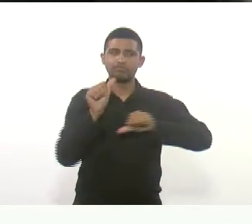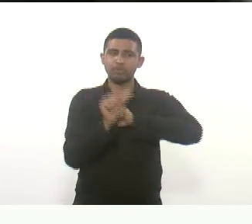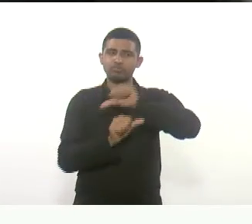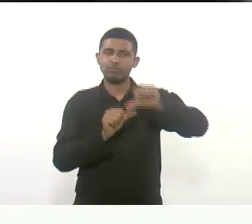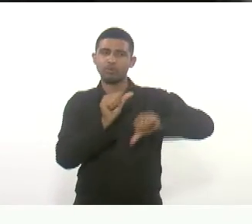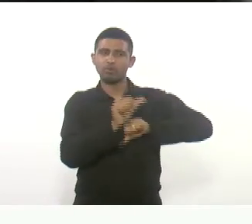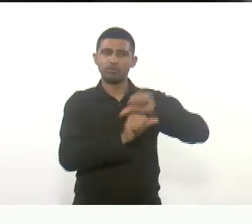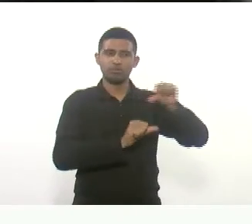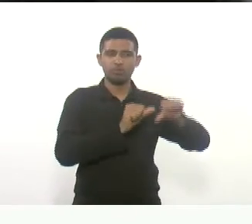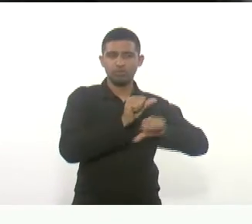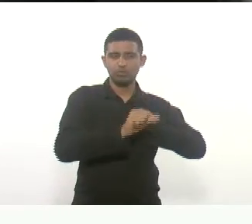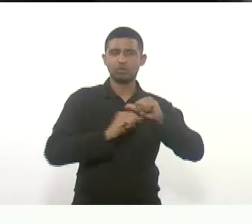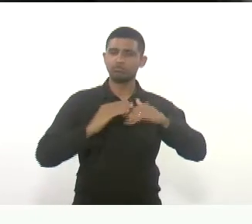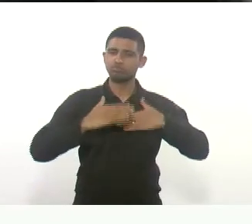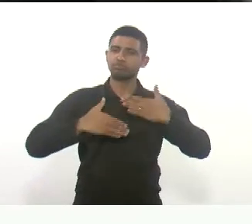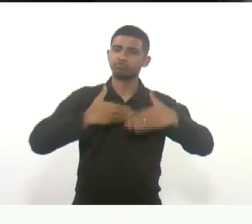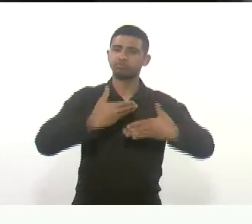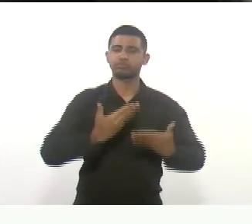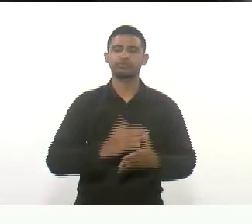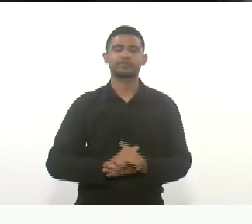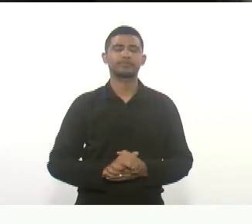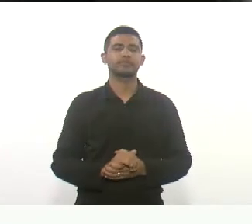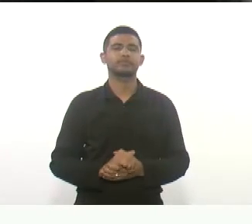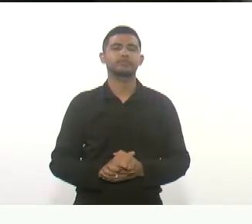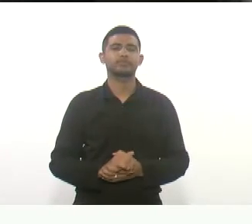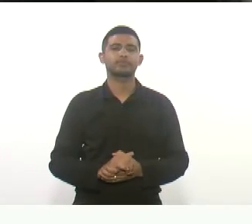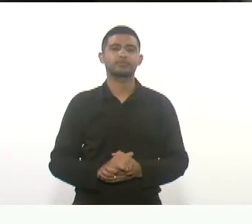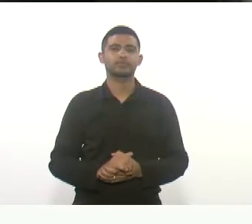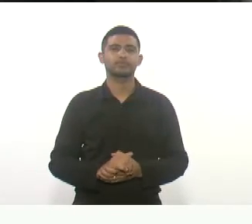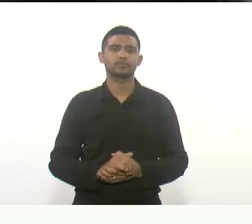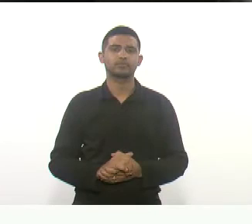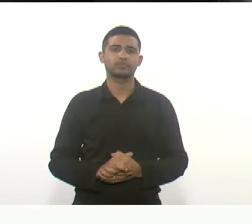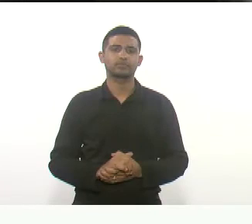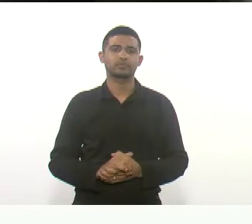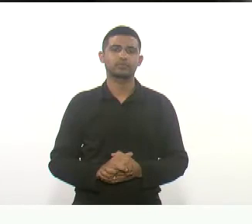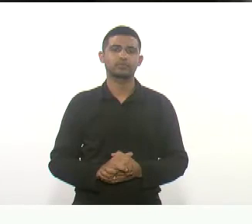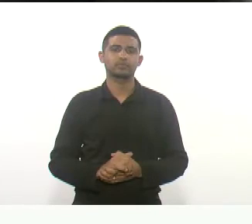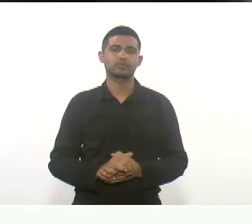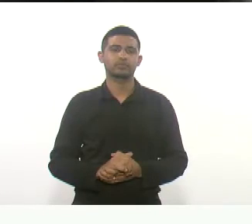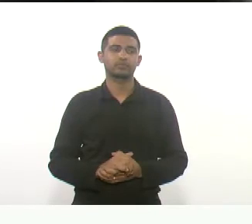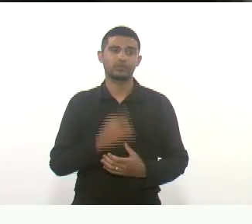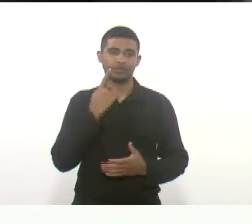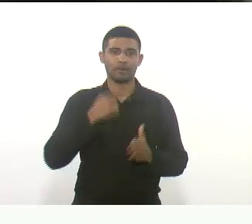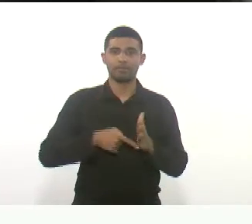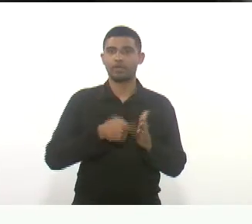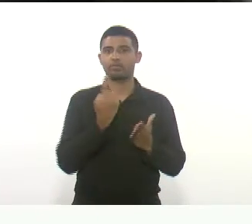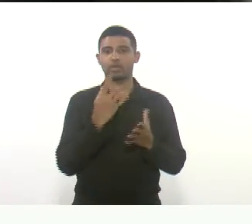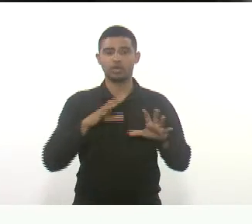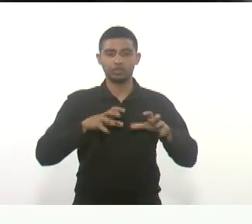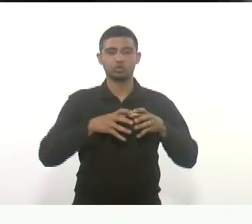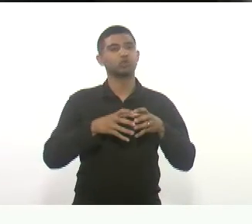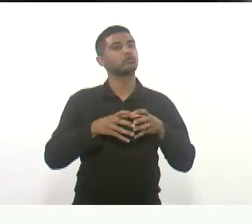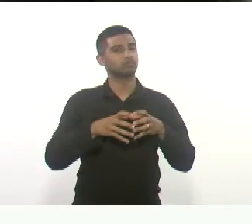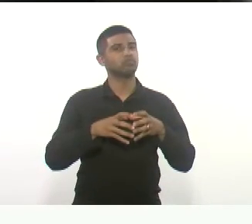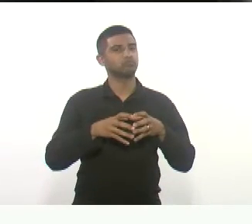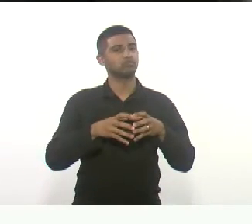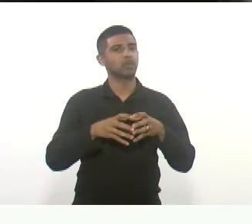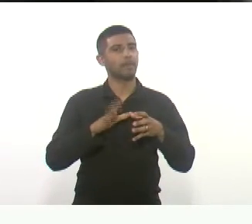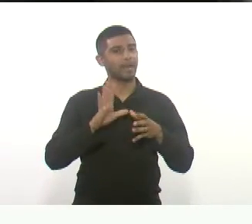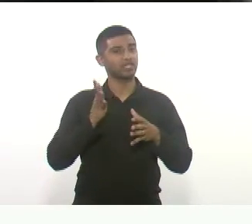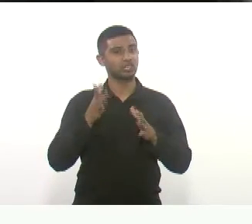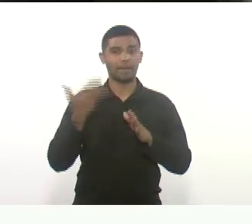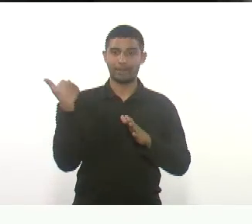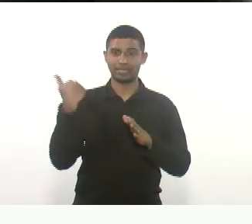foi pensado, acontecendo. E claro, isso seria a primeira turma, mas já nessa primeira turma, nos estudos que